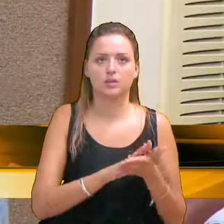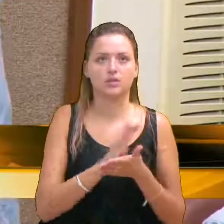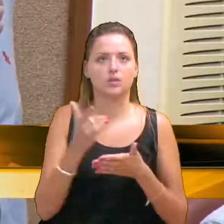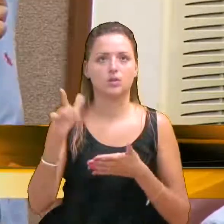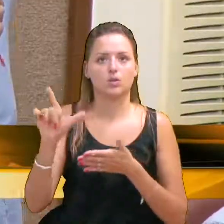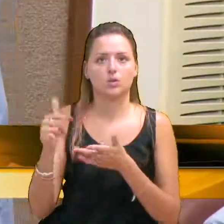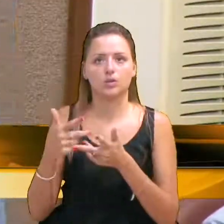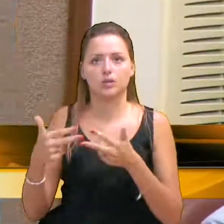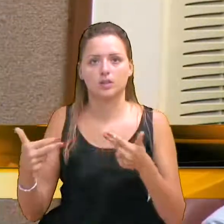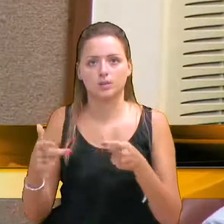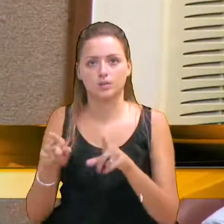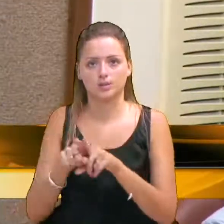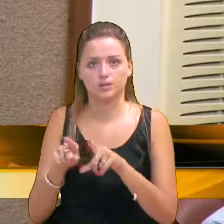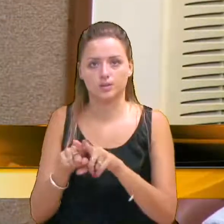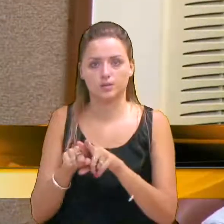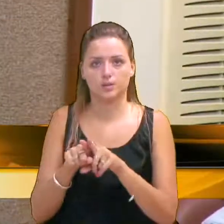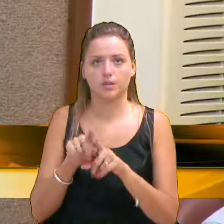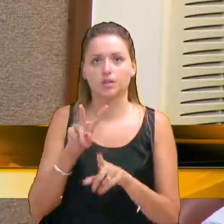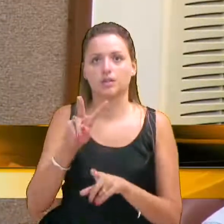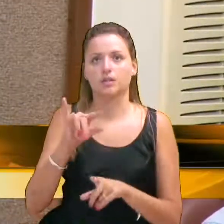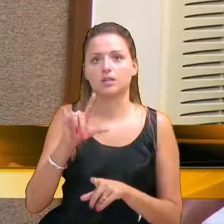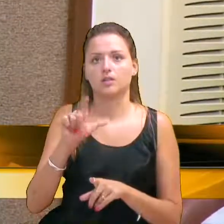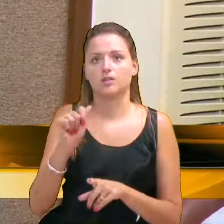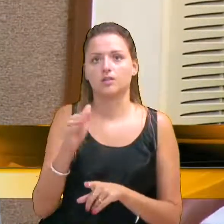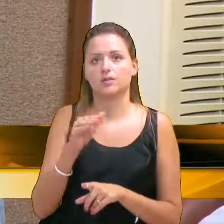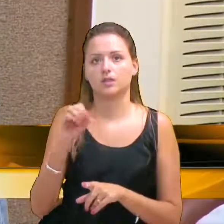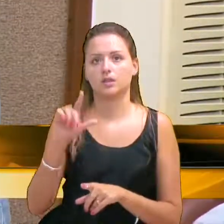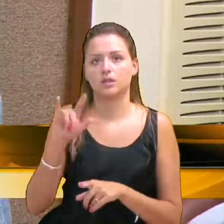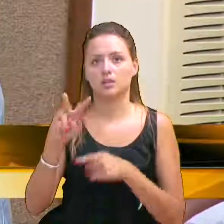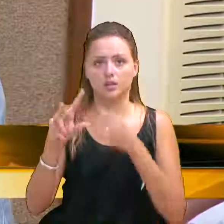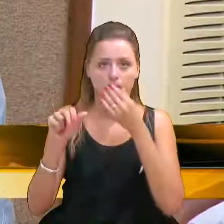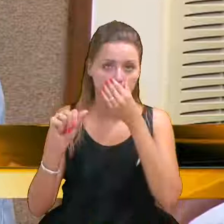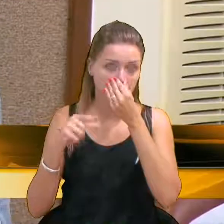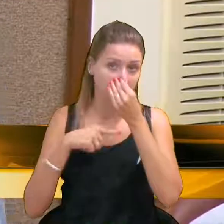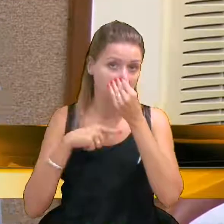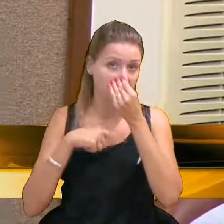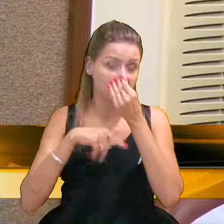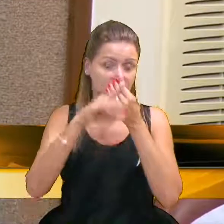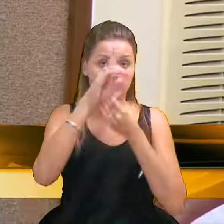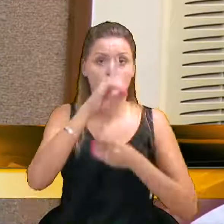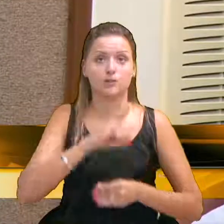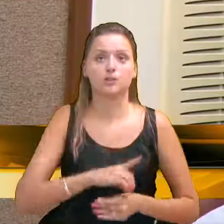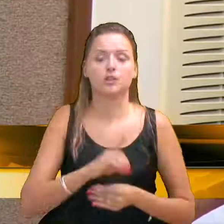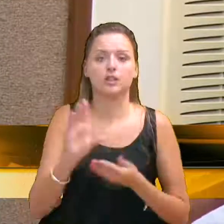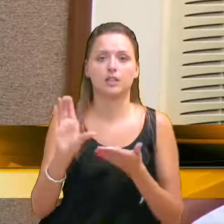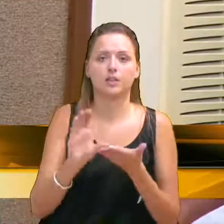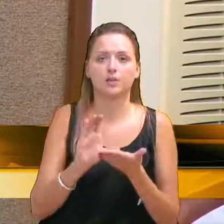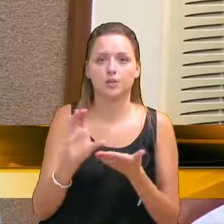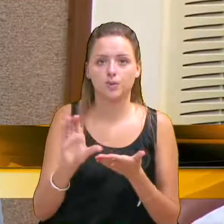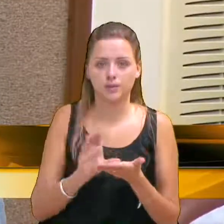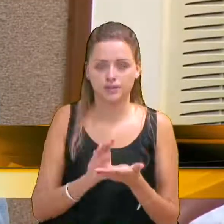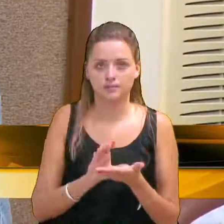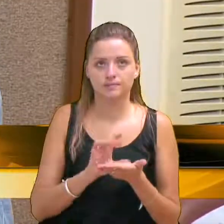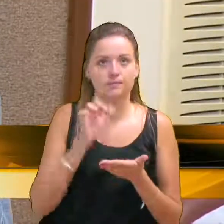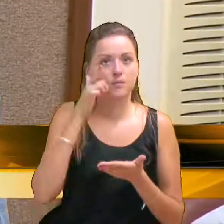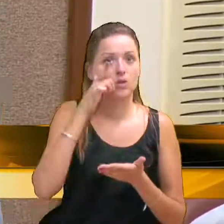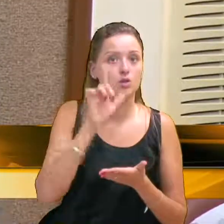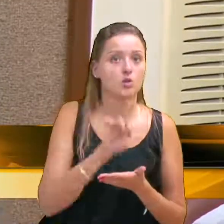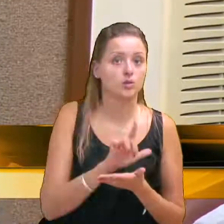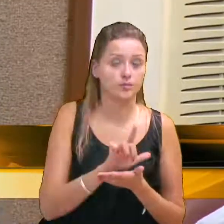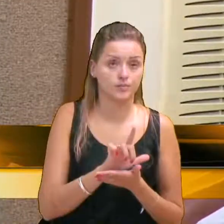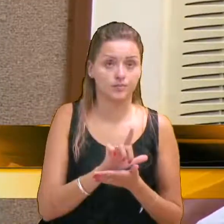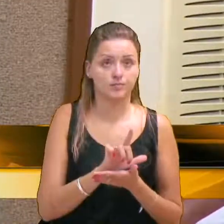que a gente coloca, que Vila Oliva tinha esse direito de ter conquistado um